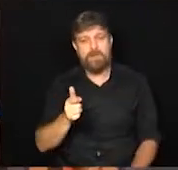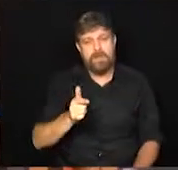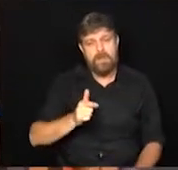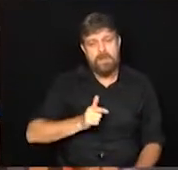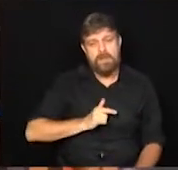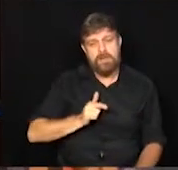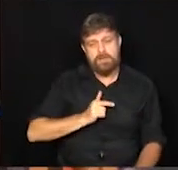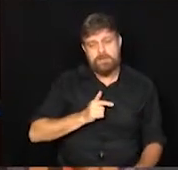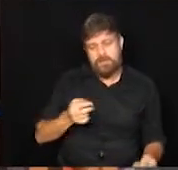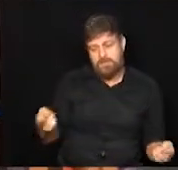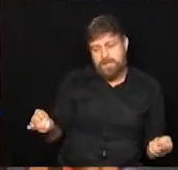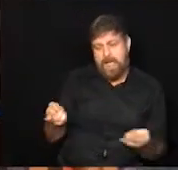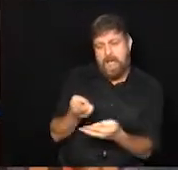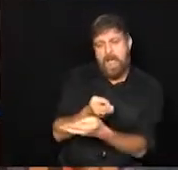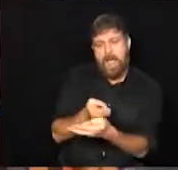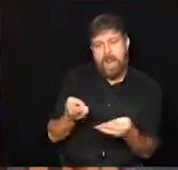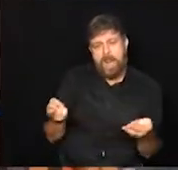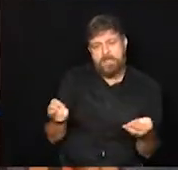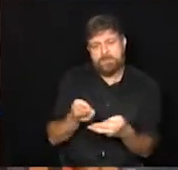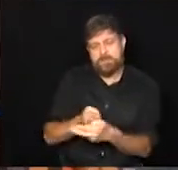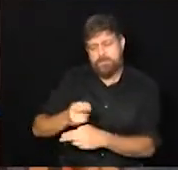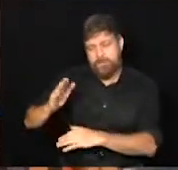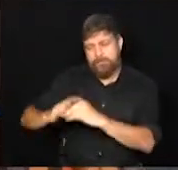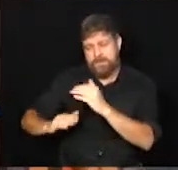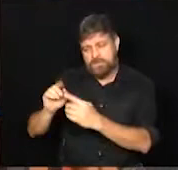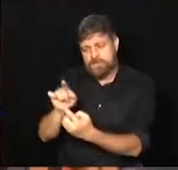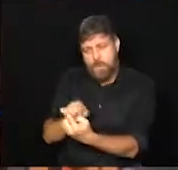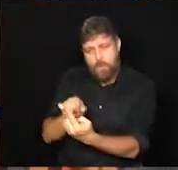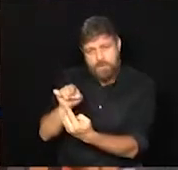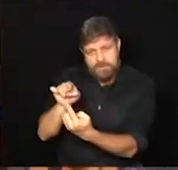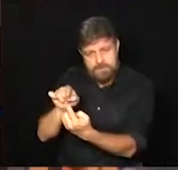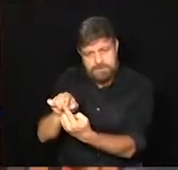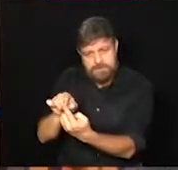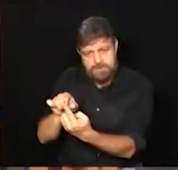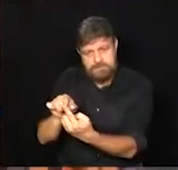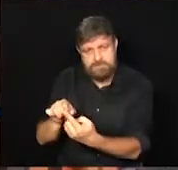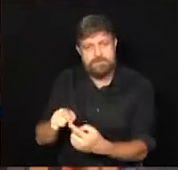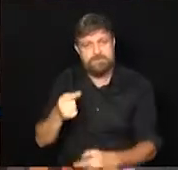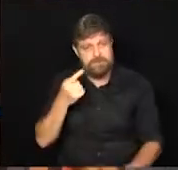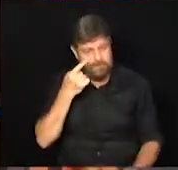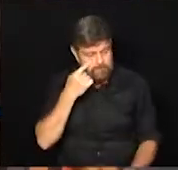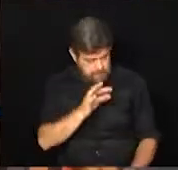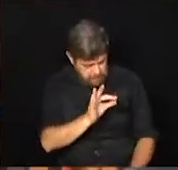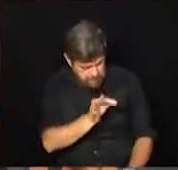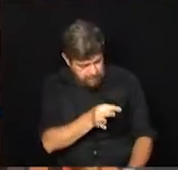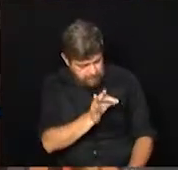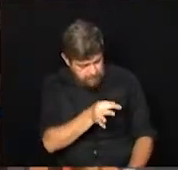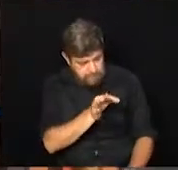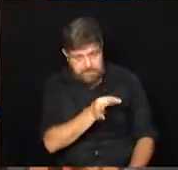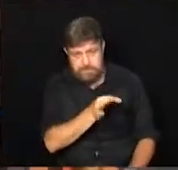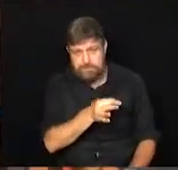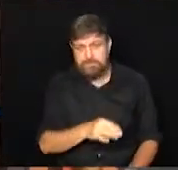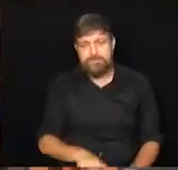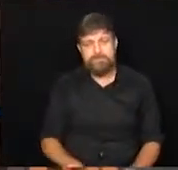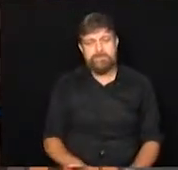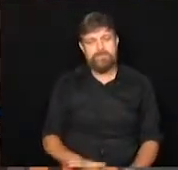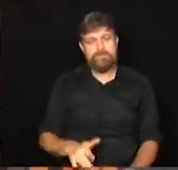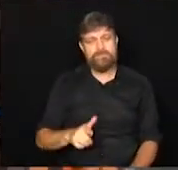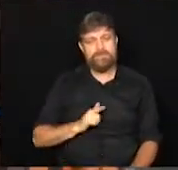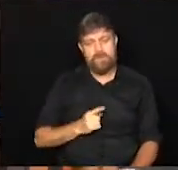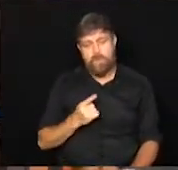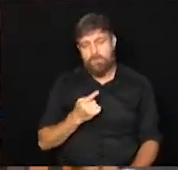relação real, concreta, objetiva, a gente vê que é isso mesmo, né? Uma das